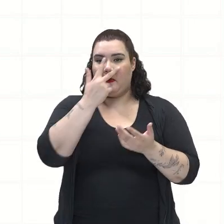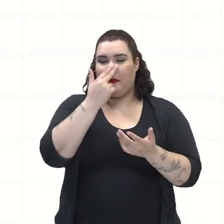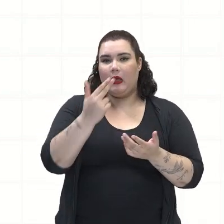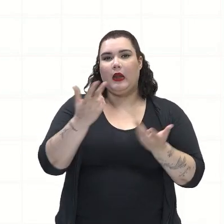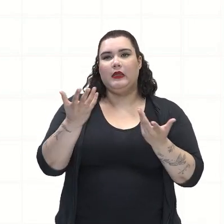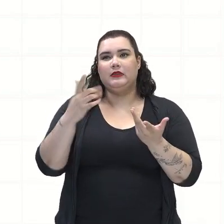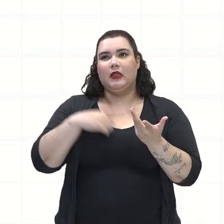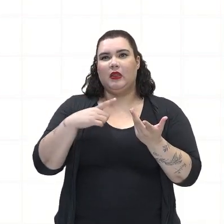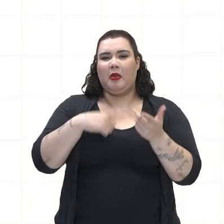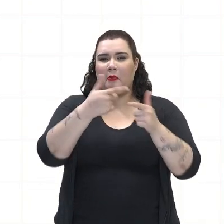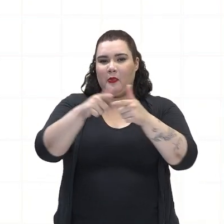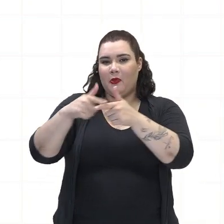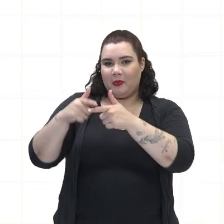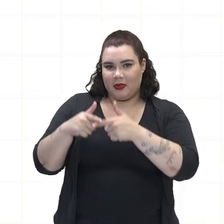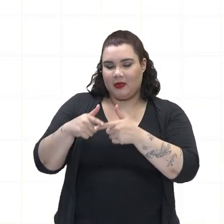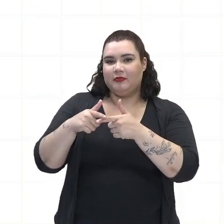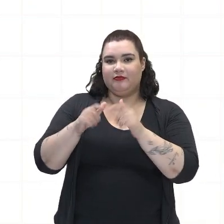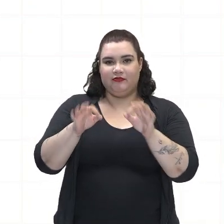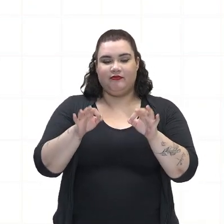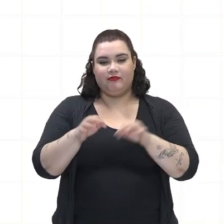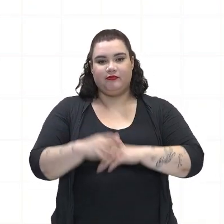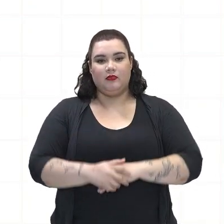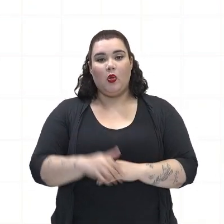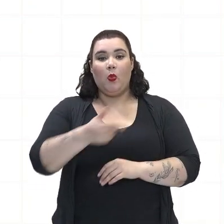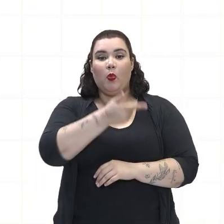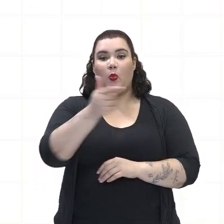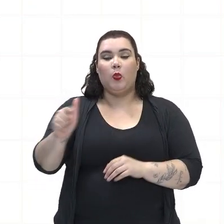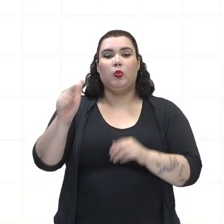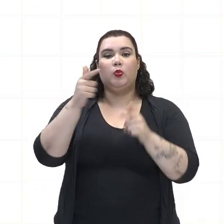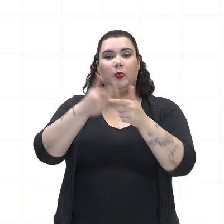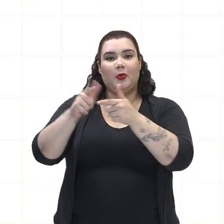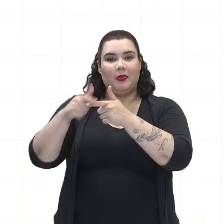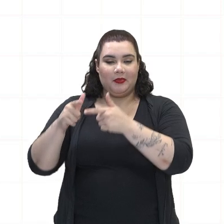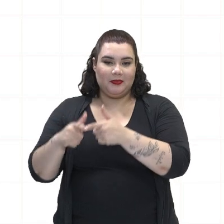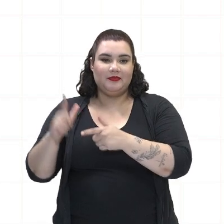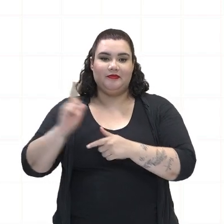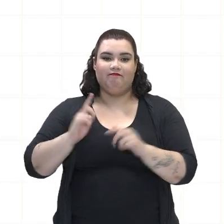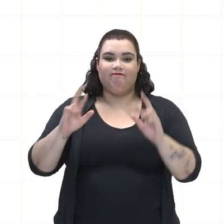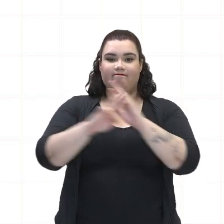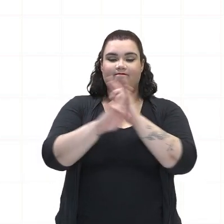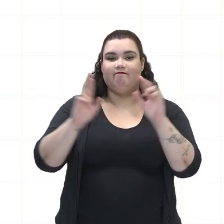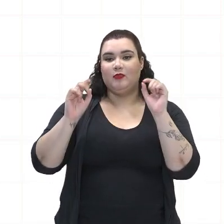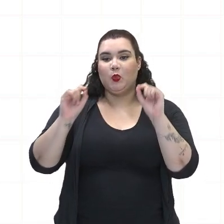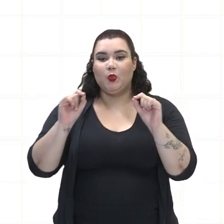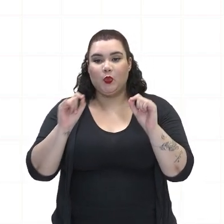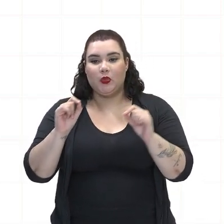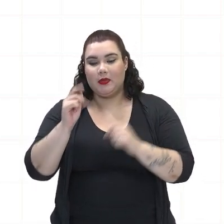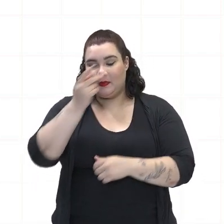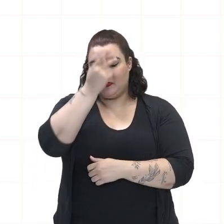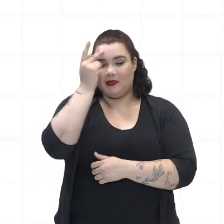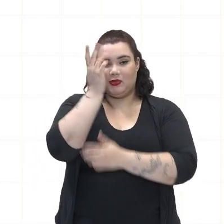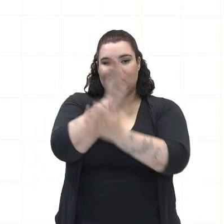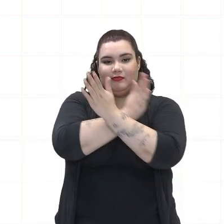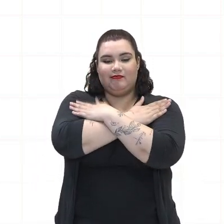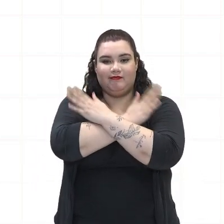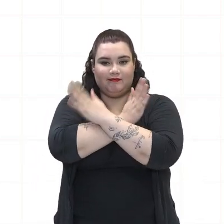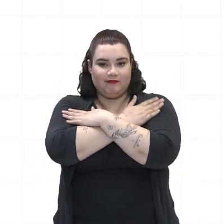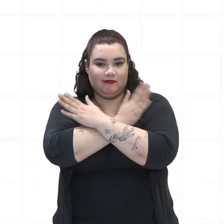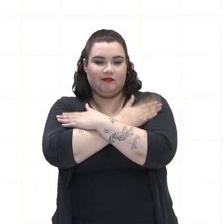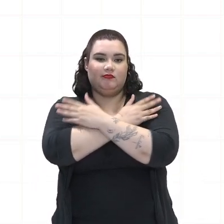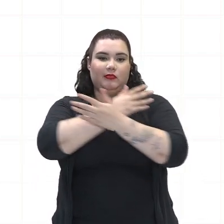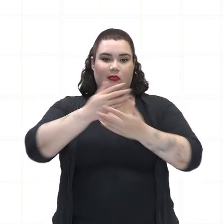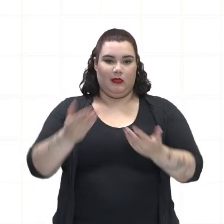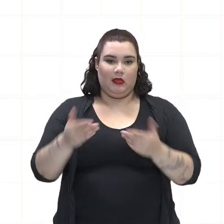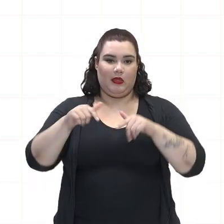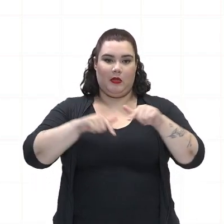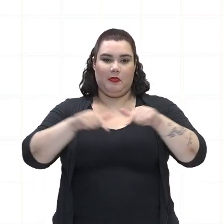está diretamente relacionada à questão da pobreza, da desigualdade, é a questão do desemprego, né? Do trabalho informal. O que é o desemprego, gente?